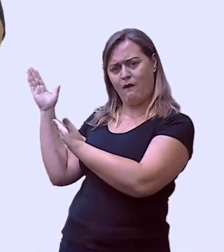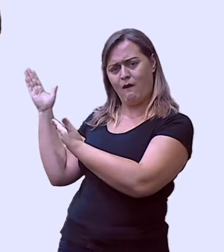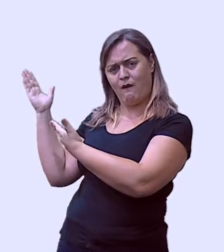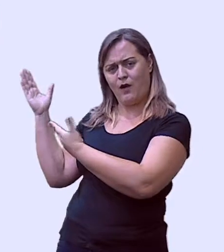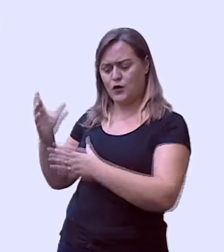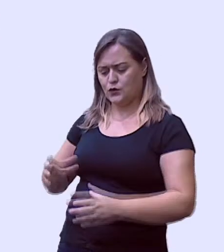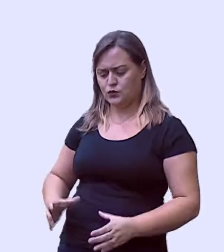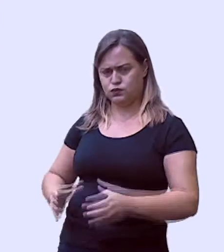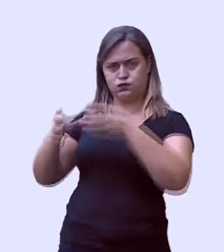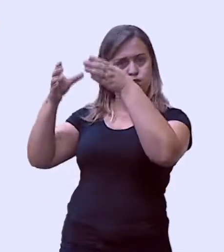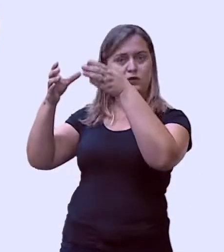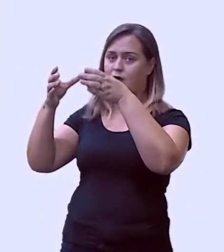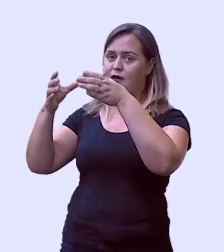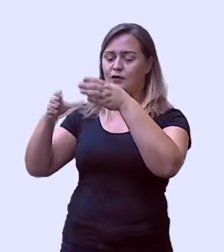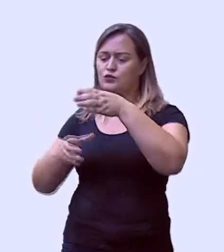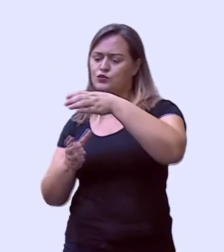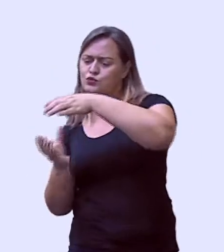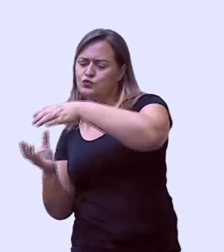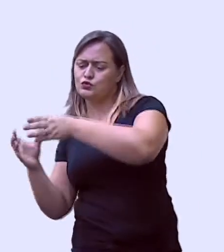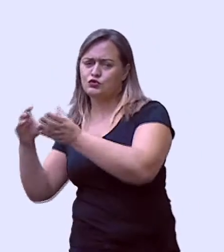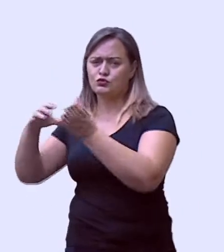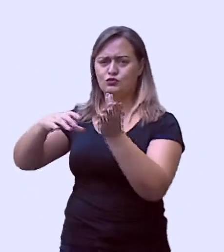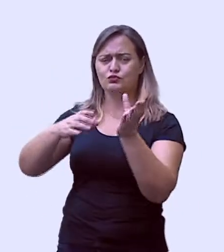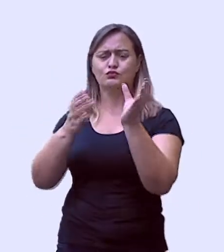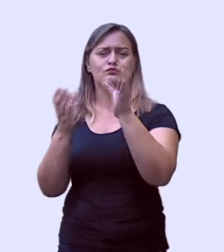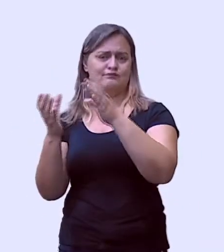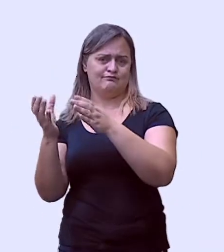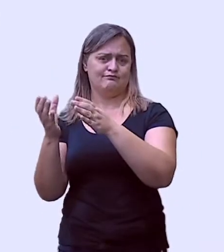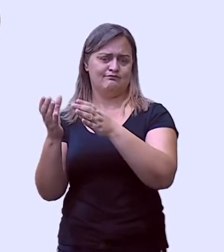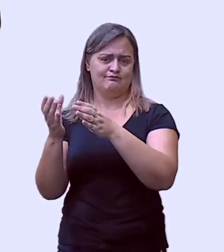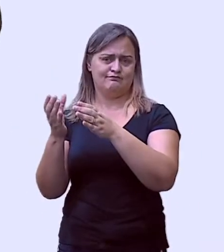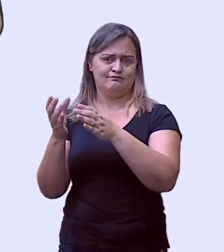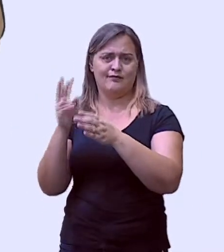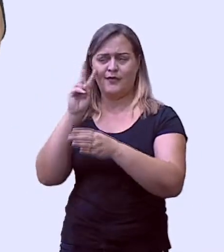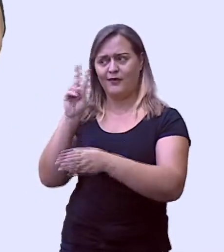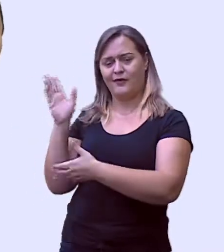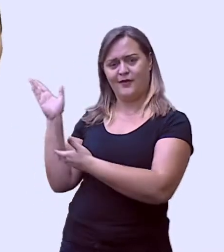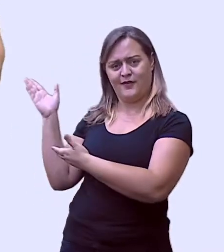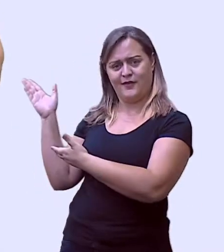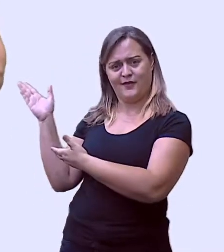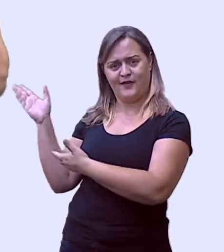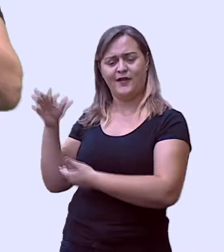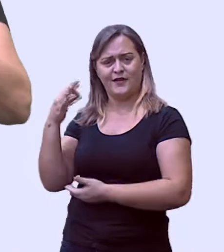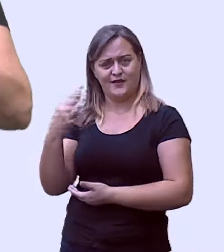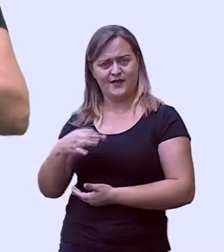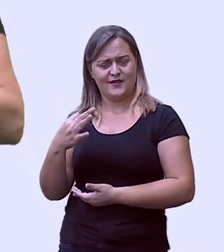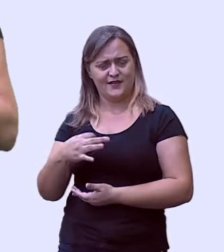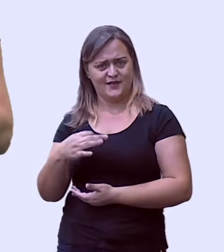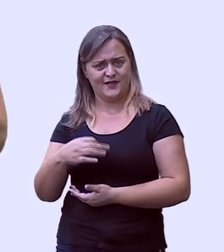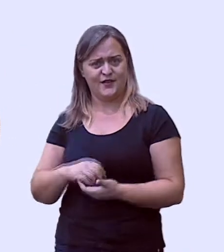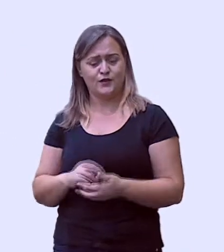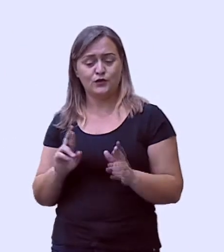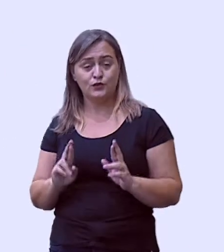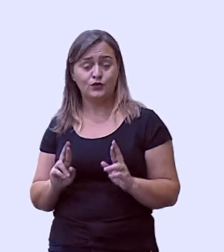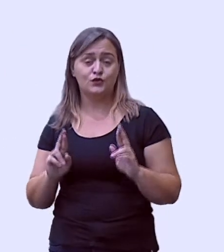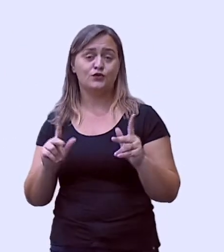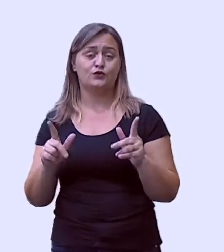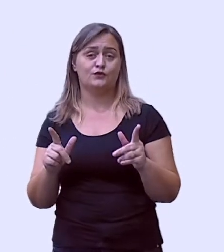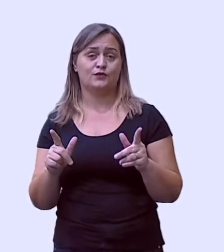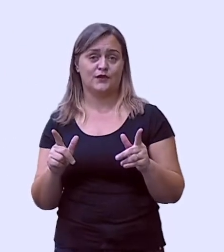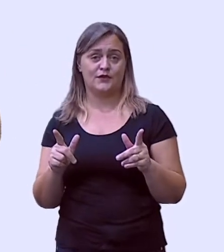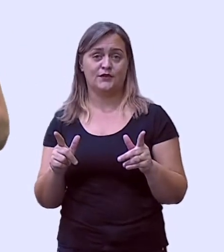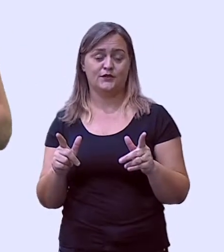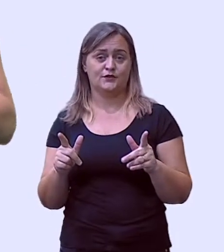nunca são retinhos, bem organizados de uma maneira reta, bem no sentido